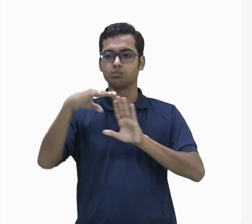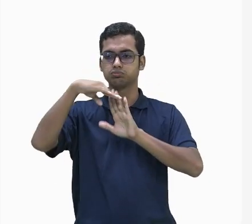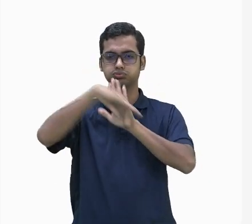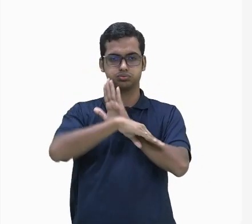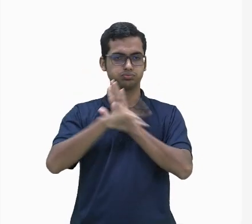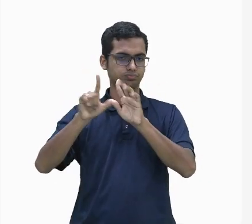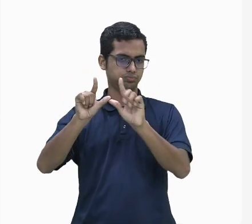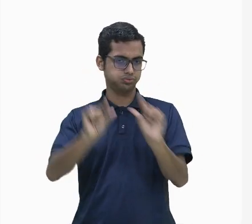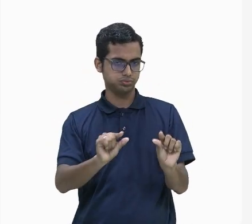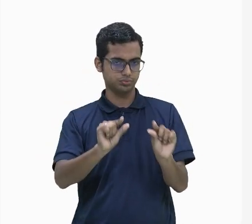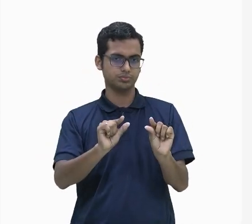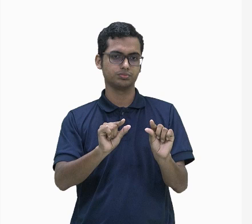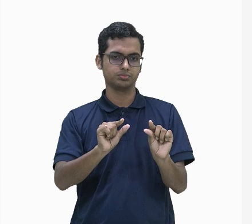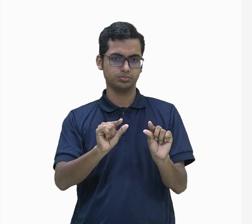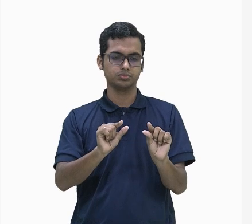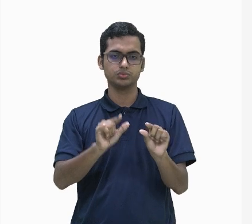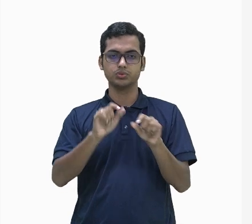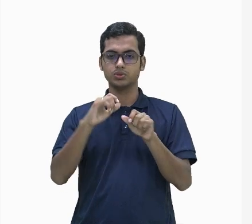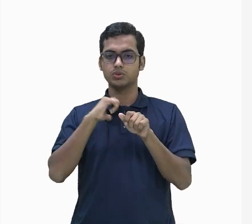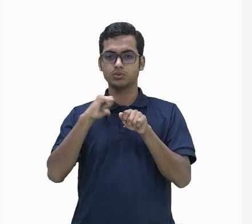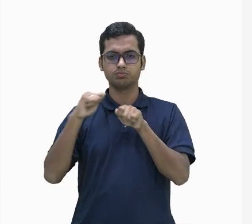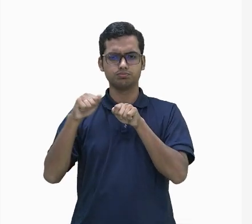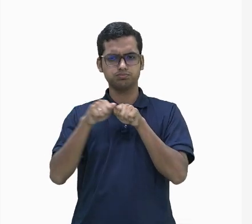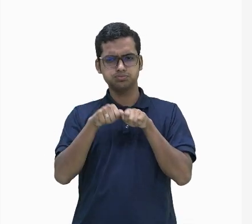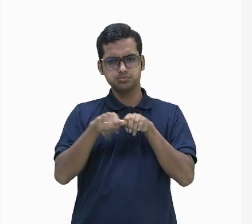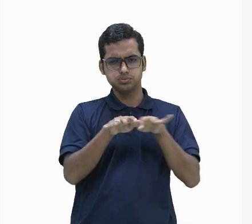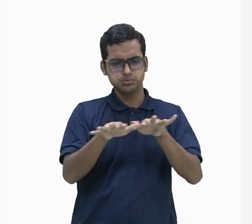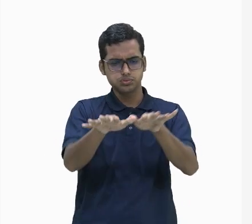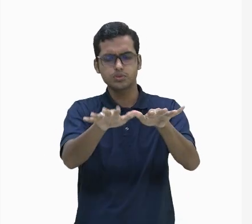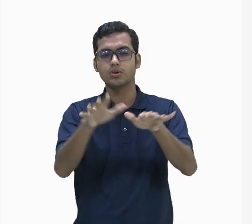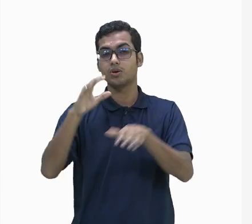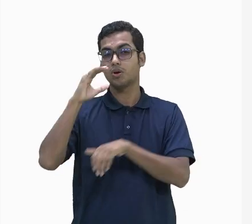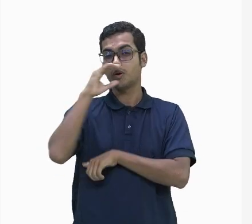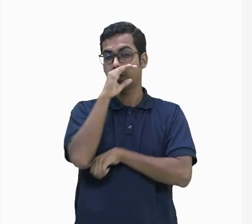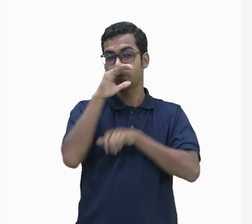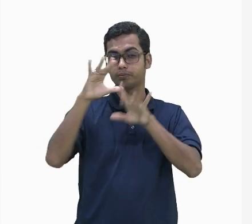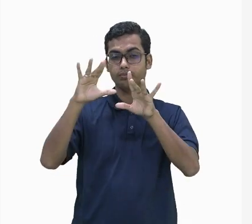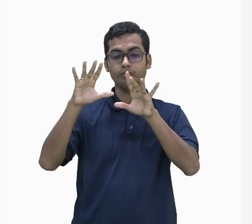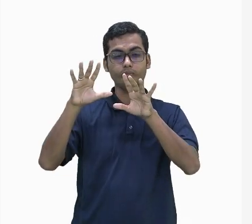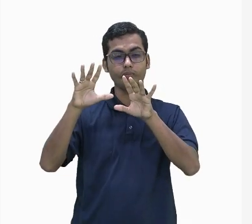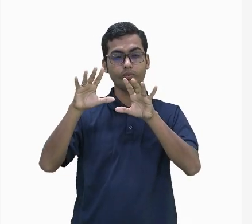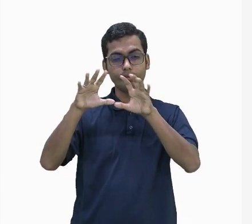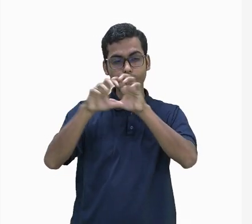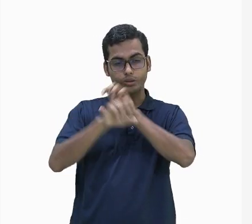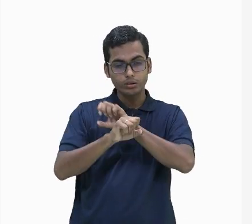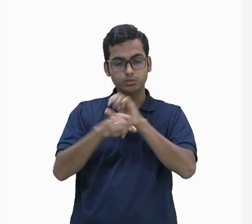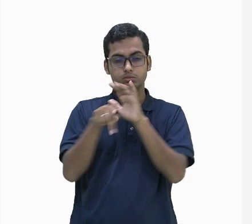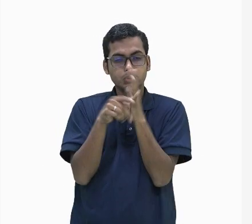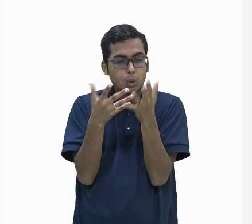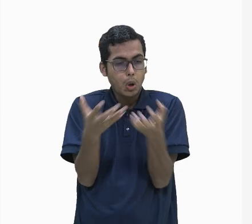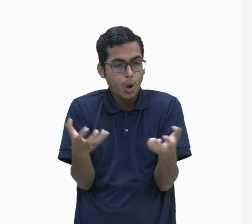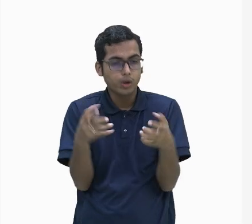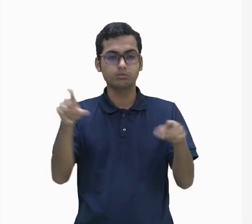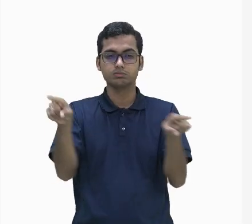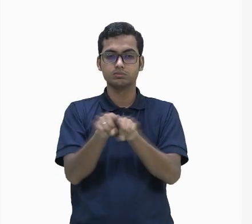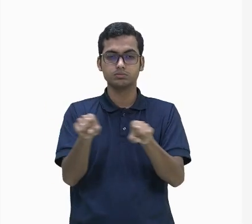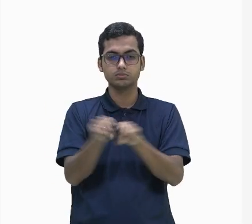o ar seco avança pelo Brasil e derruba a umidade para níveis críticos na região Sudeste